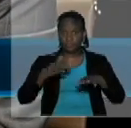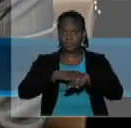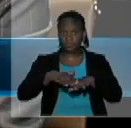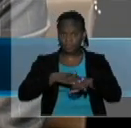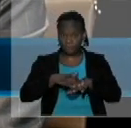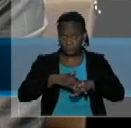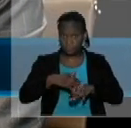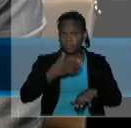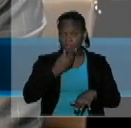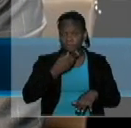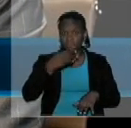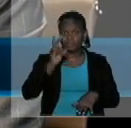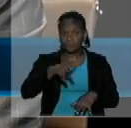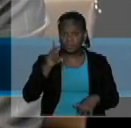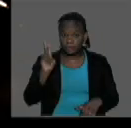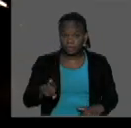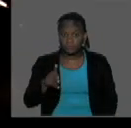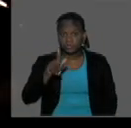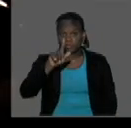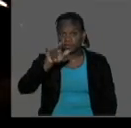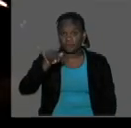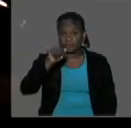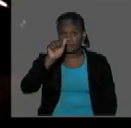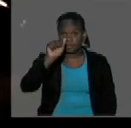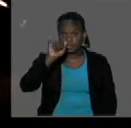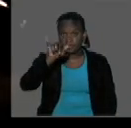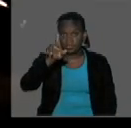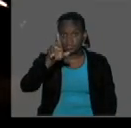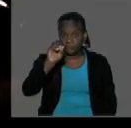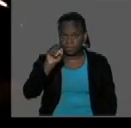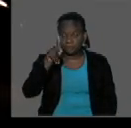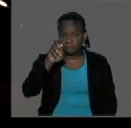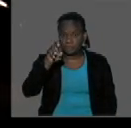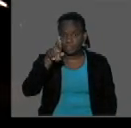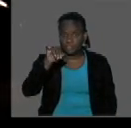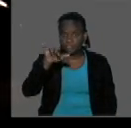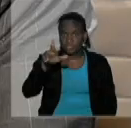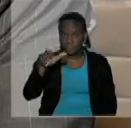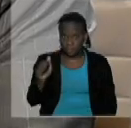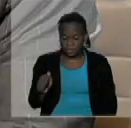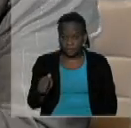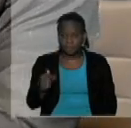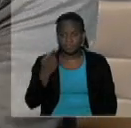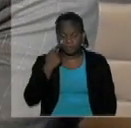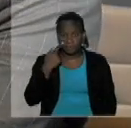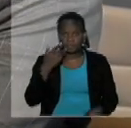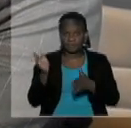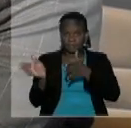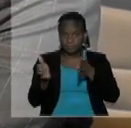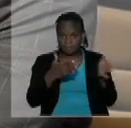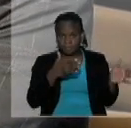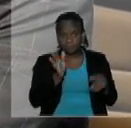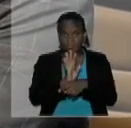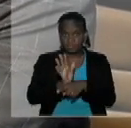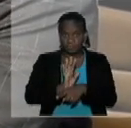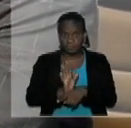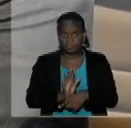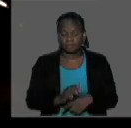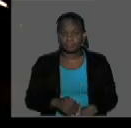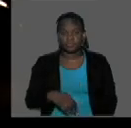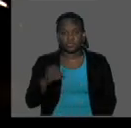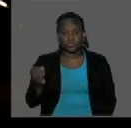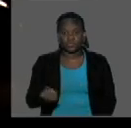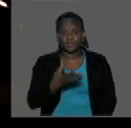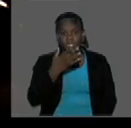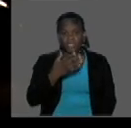Hoje eu estou conversando com o teólogo e professor Jairo Pereira. Professor, vamos ver um trechinho aqui,